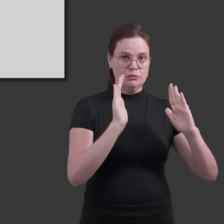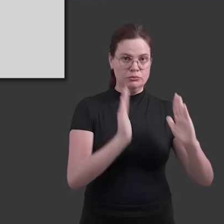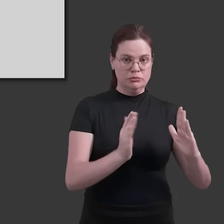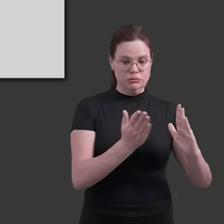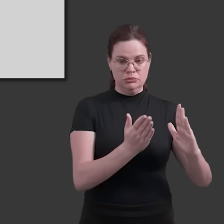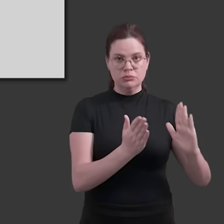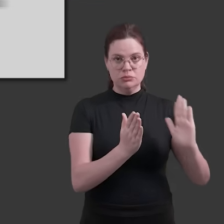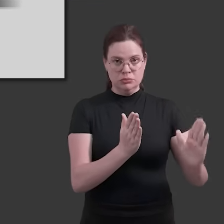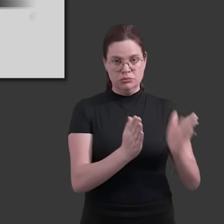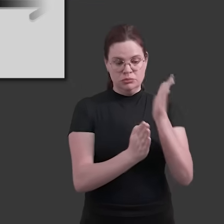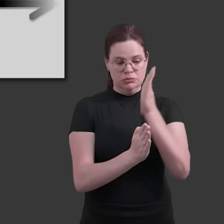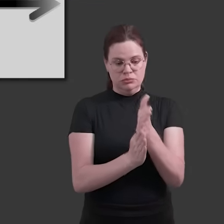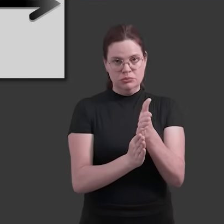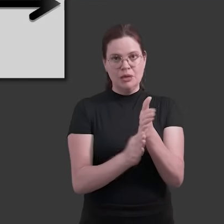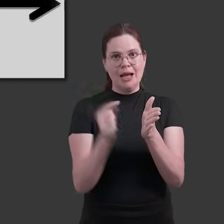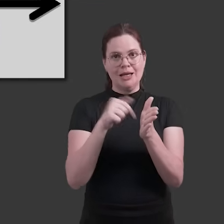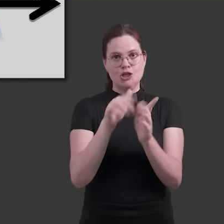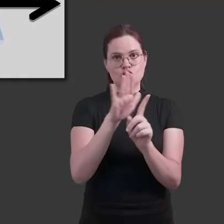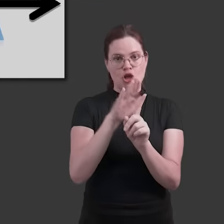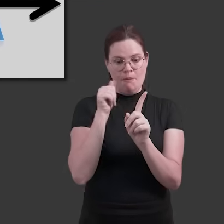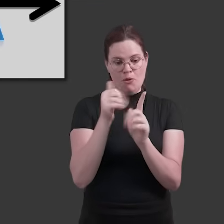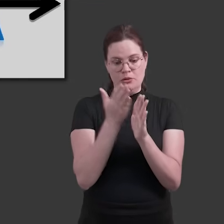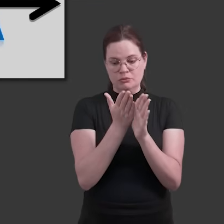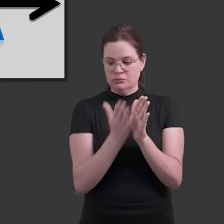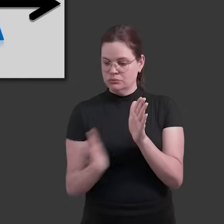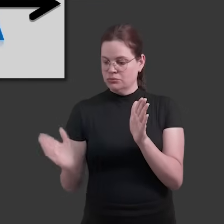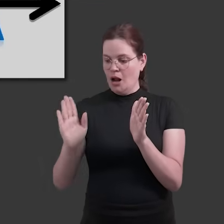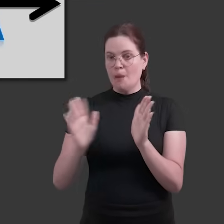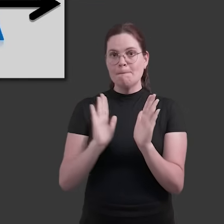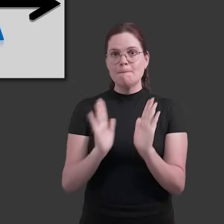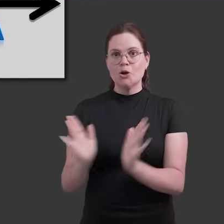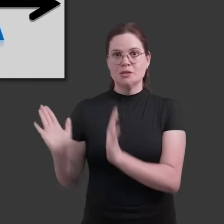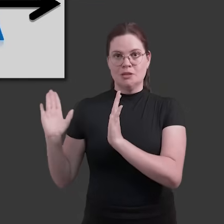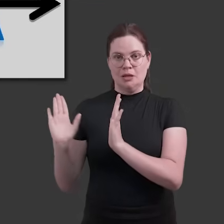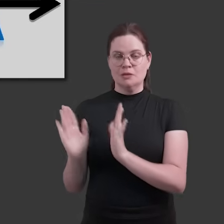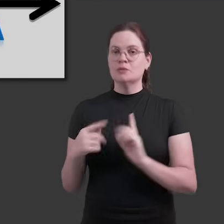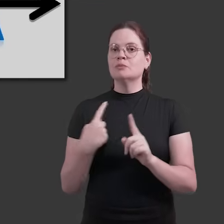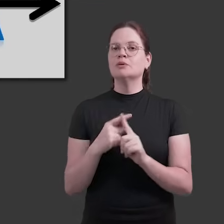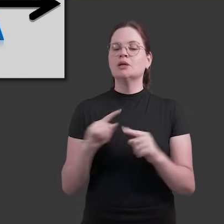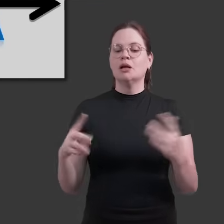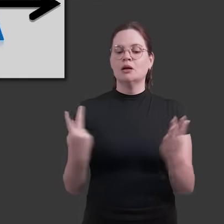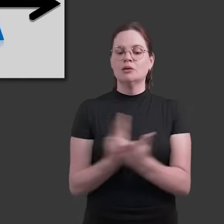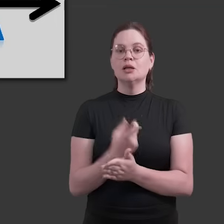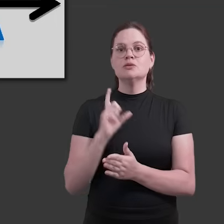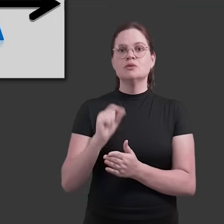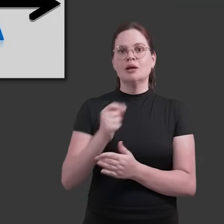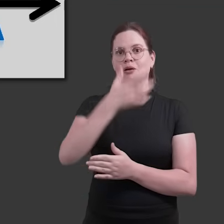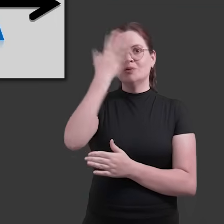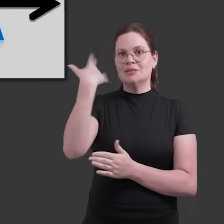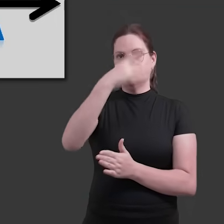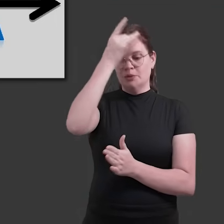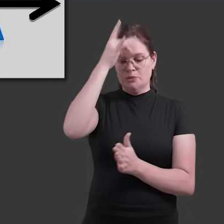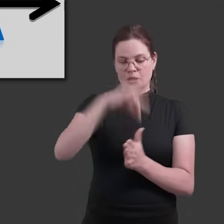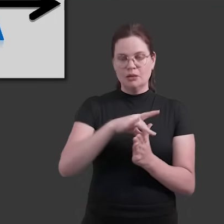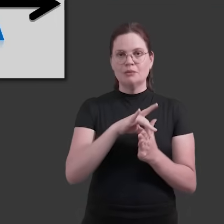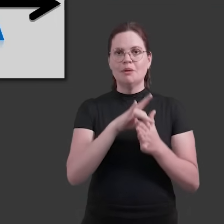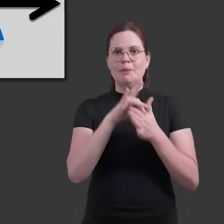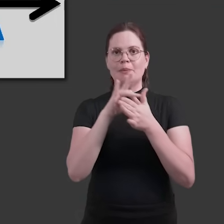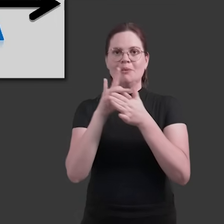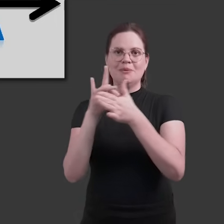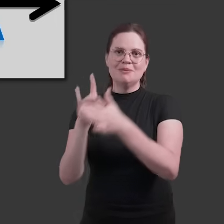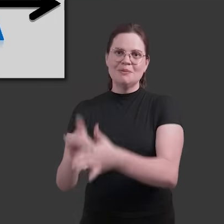salvação. Aqui agora sim, agora que o homem tem participação. Por quê? Porque ele vai andar agora na revelação do Espírito Santo.